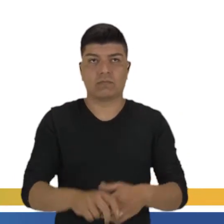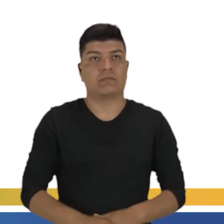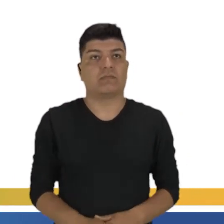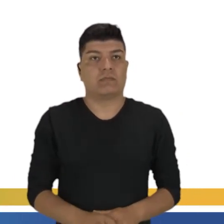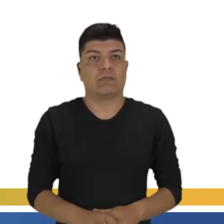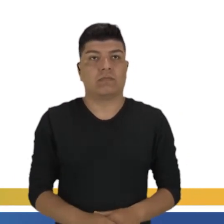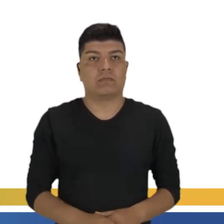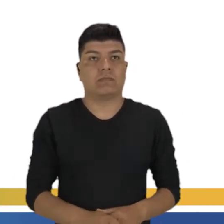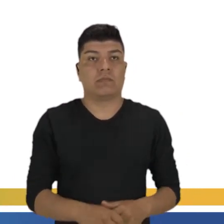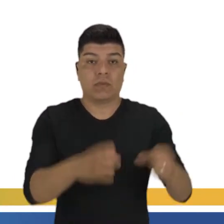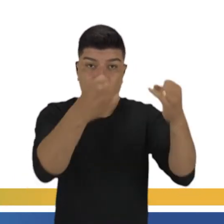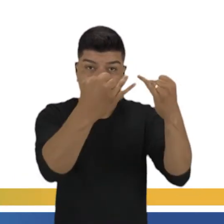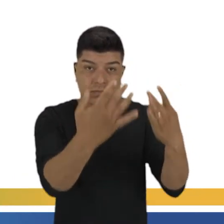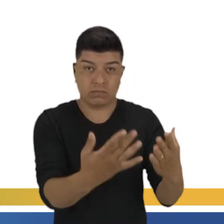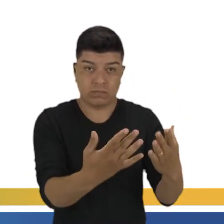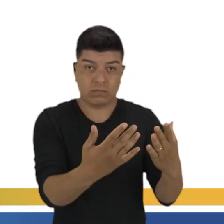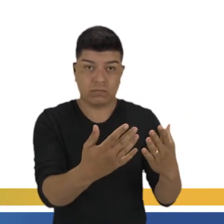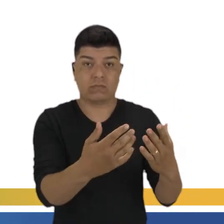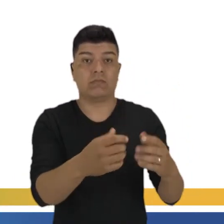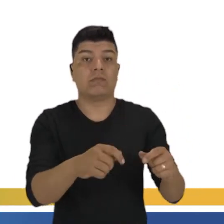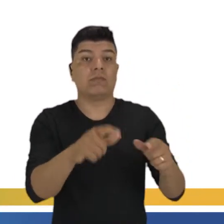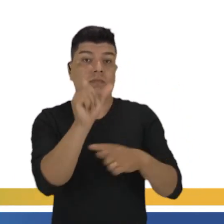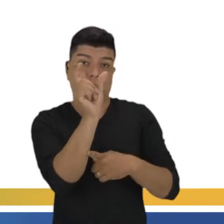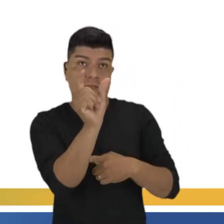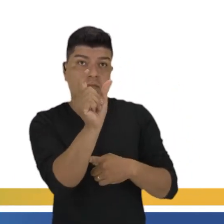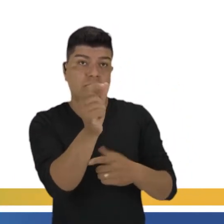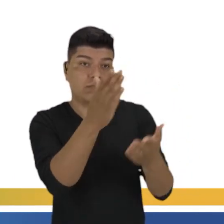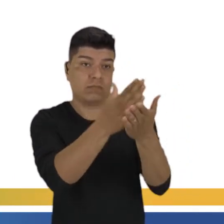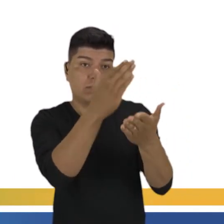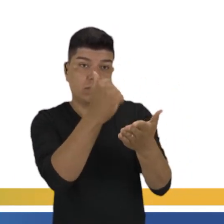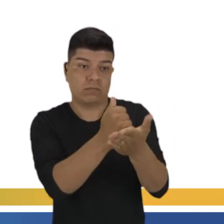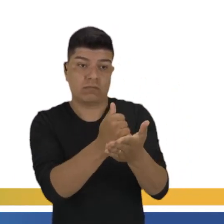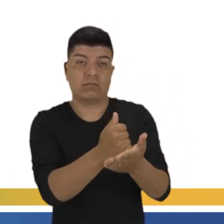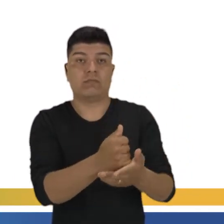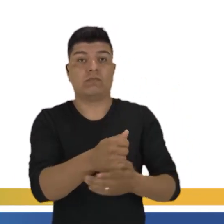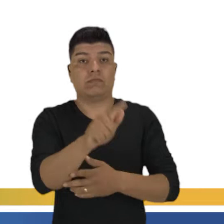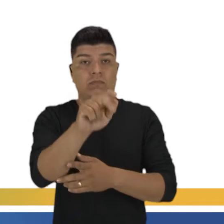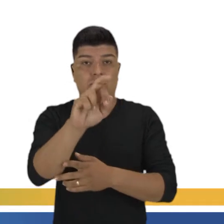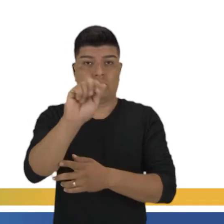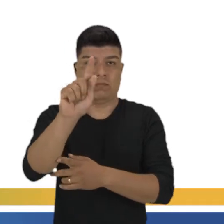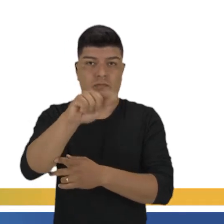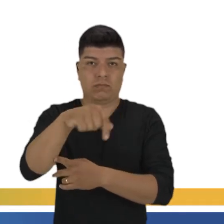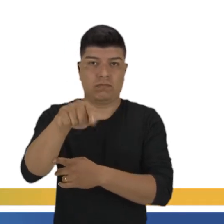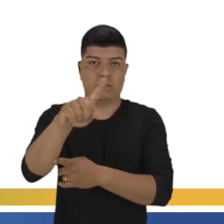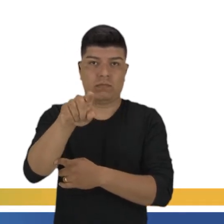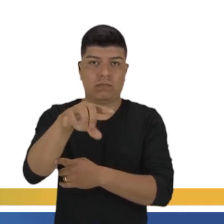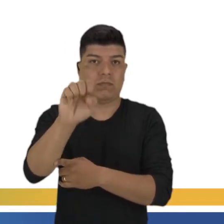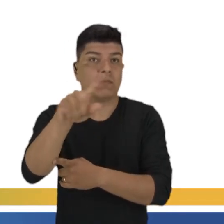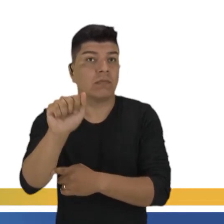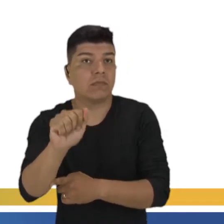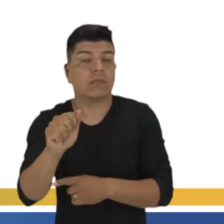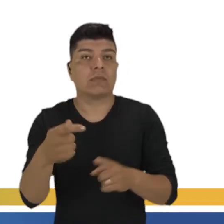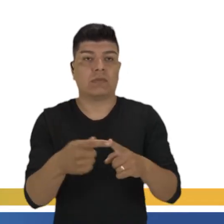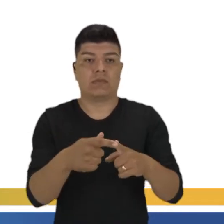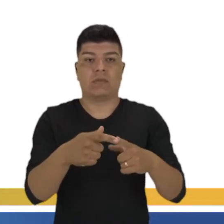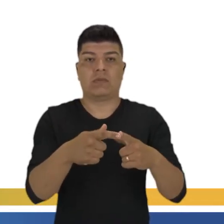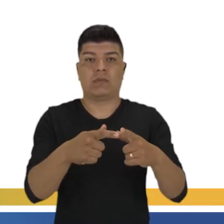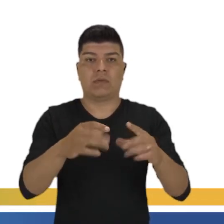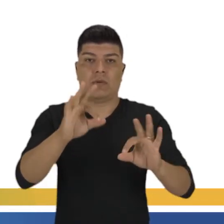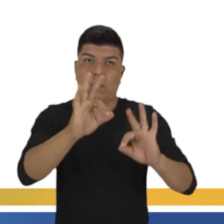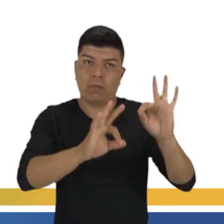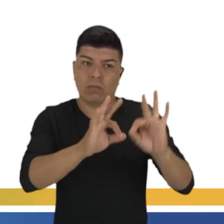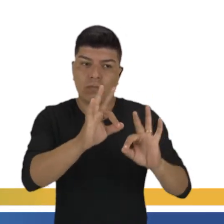quando se fala em grandeza, nós vamos subdividir em grandezas diretamente proporcional e